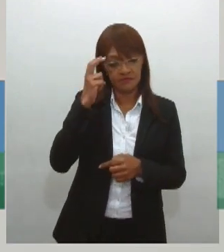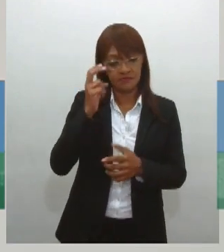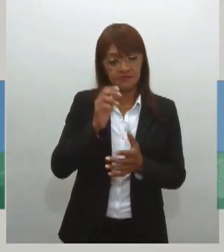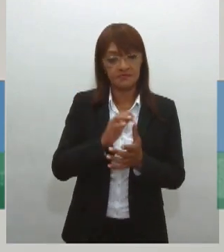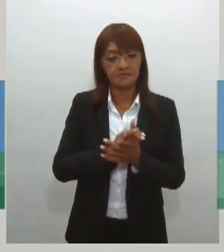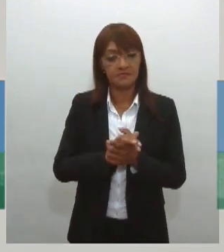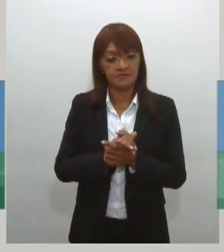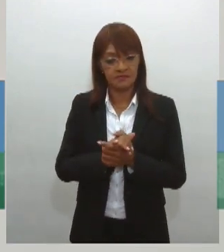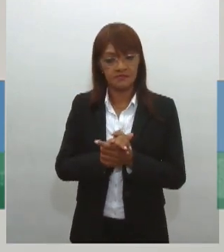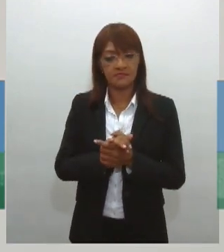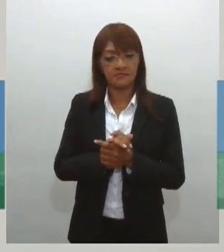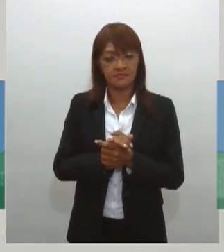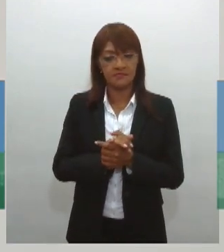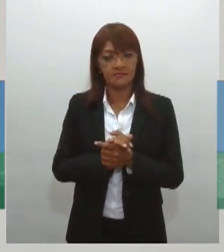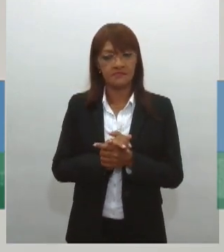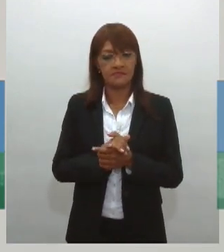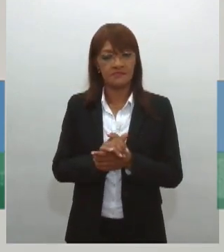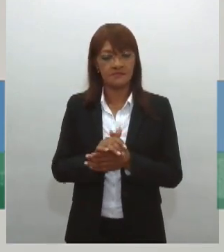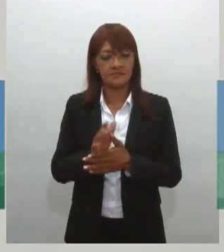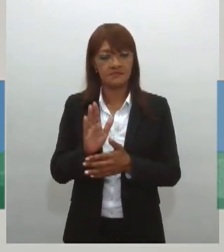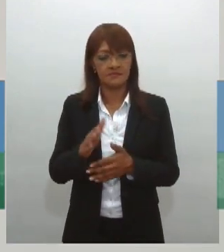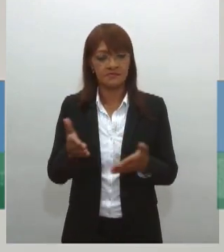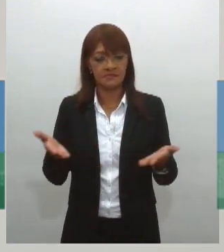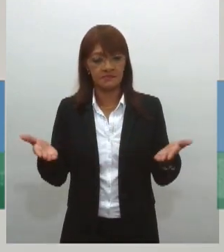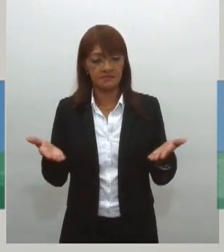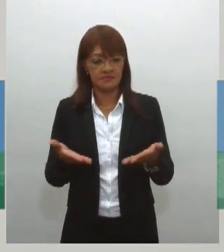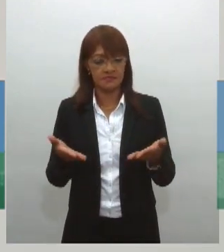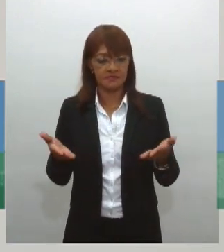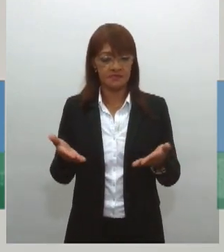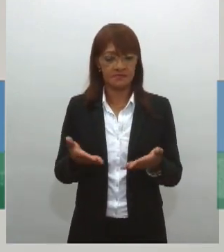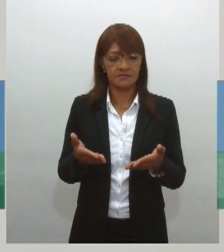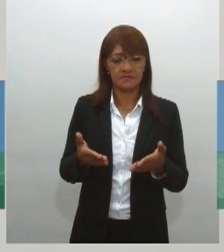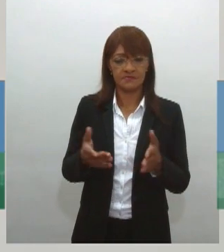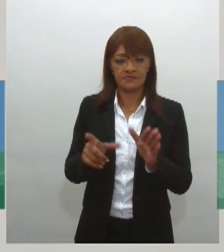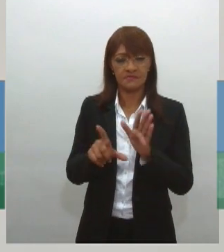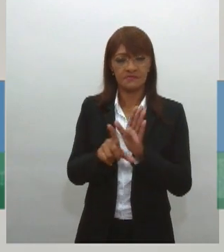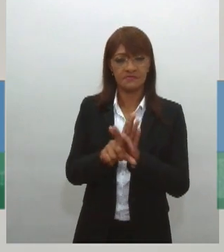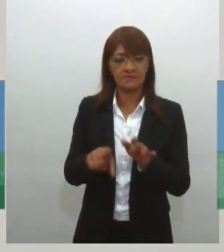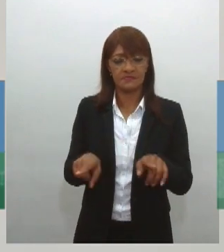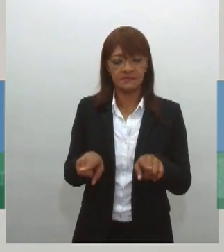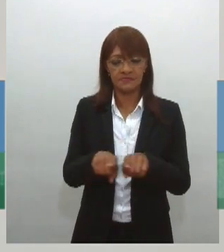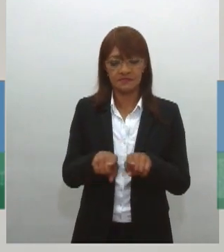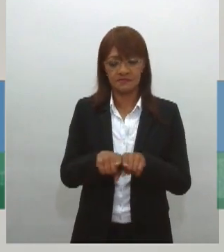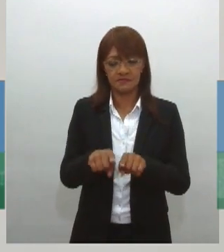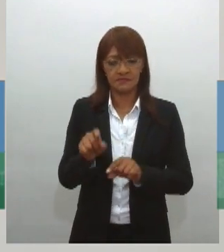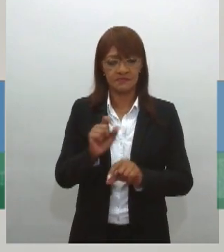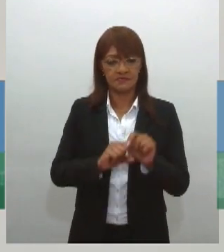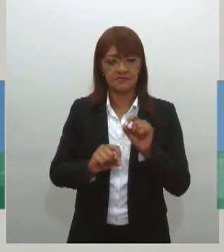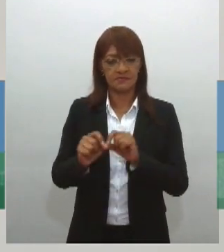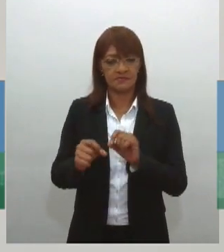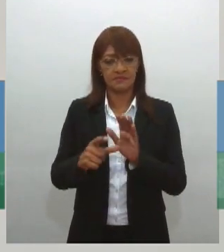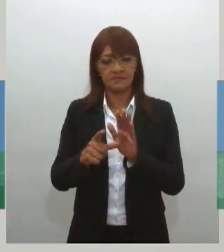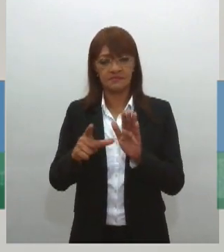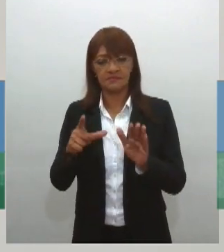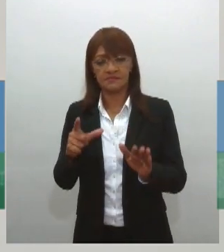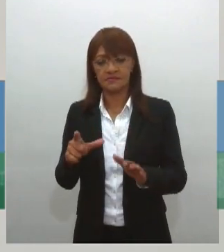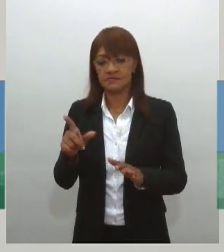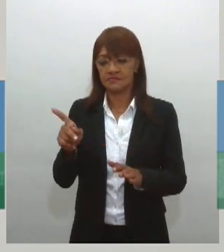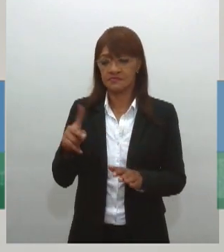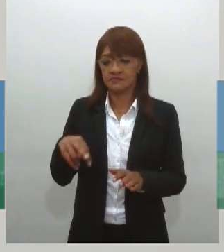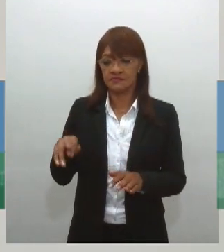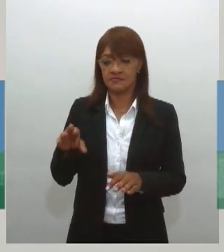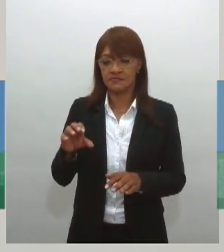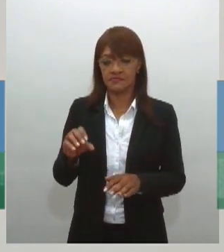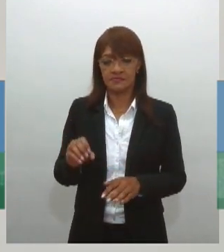considerável. E agora, tivemos a Lei Aldir Blanc também, antes, inclusive, da Lei Paulo Gustavo, e a Lei Aldir Blanc, ela foi tão,